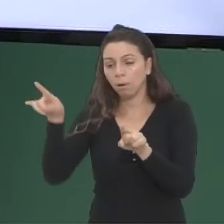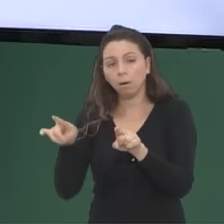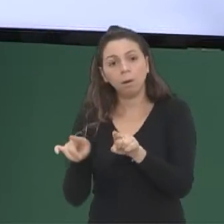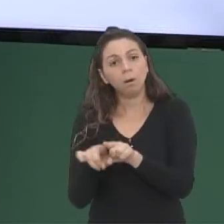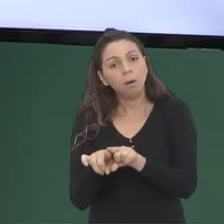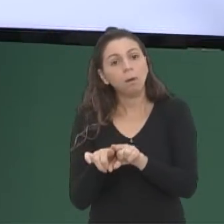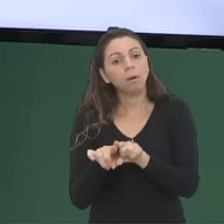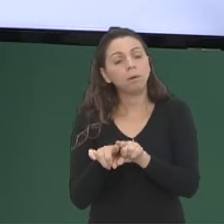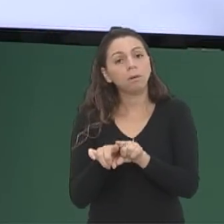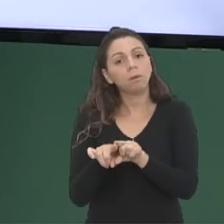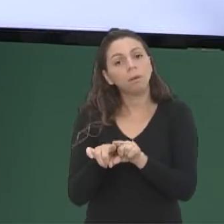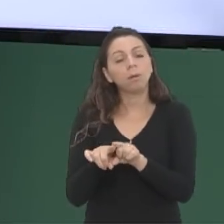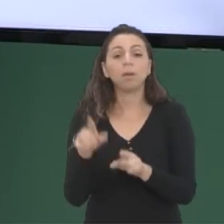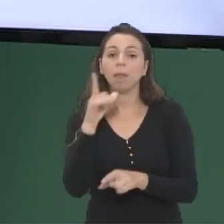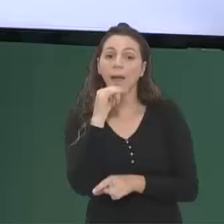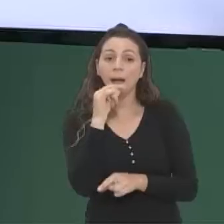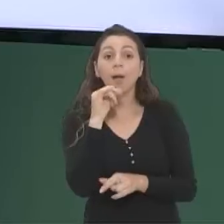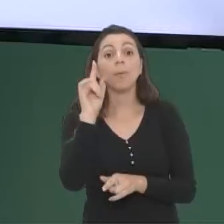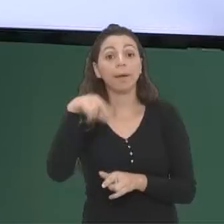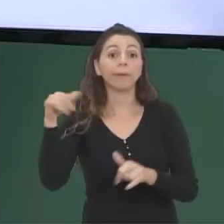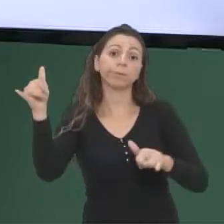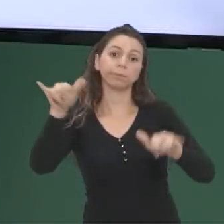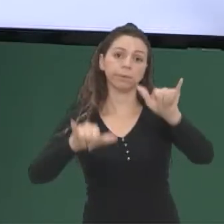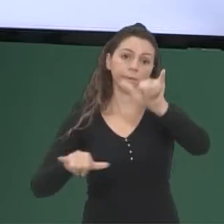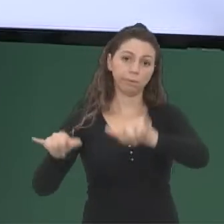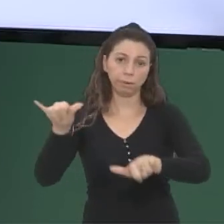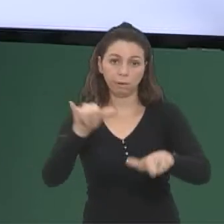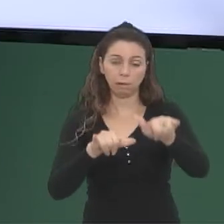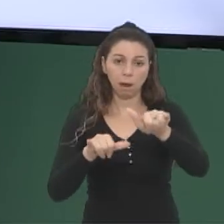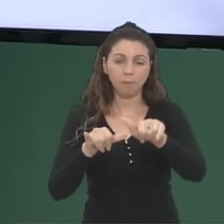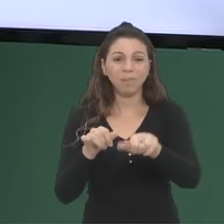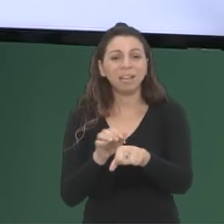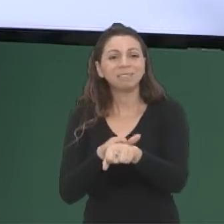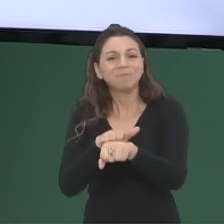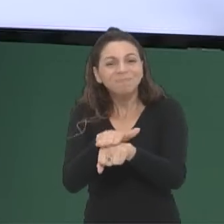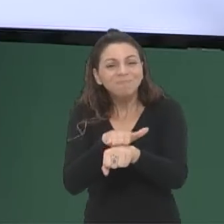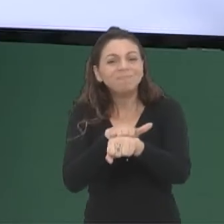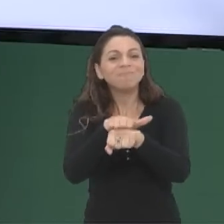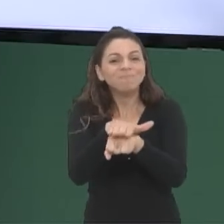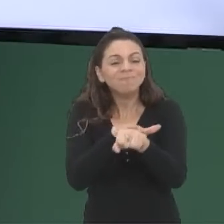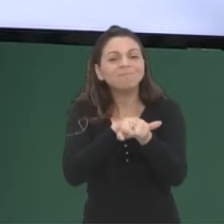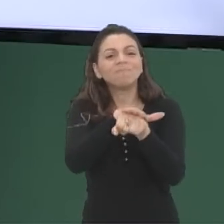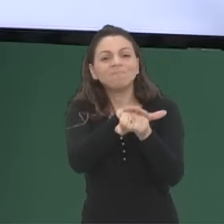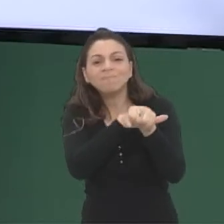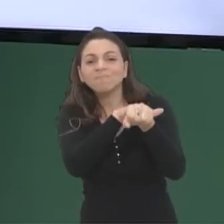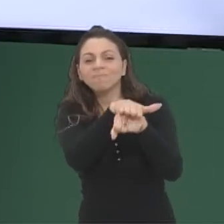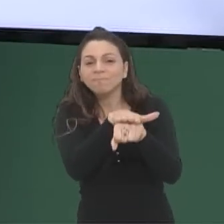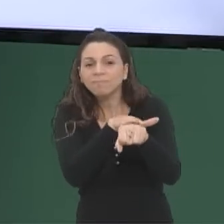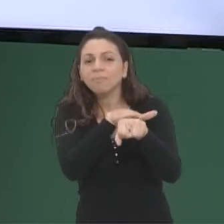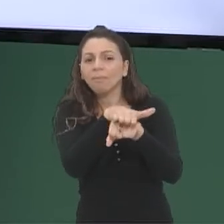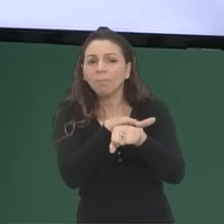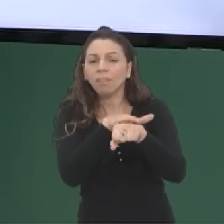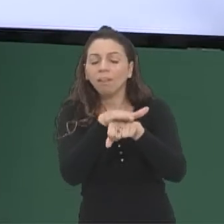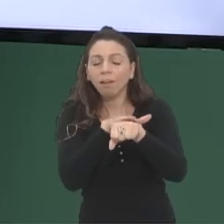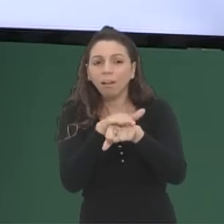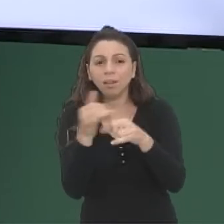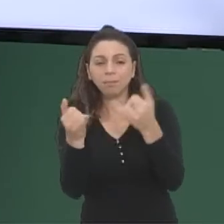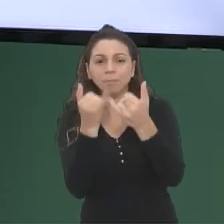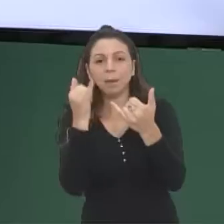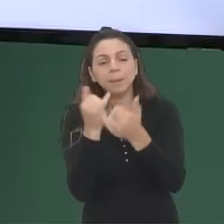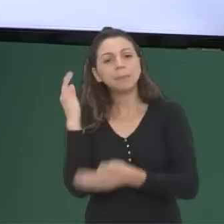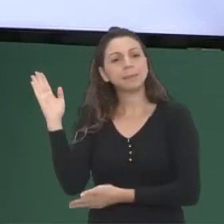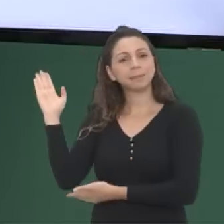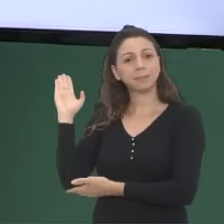depositando, e a água é uma substância química, ela vai corroendo essa rocha e fica com esse formato que